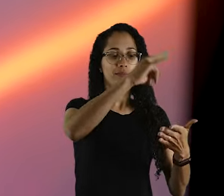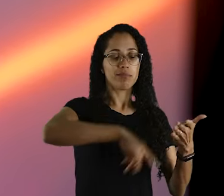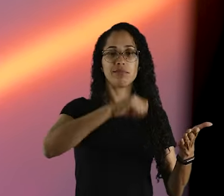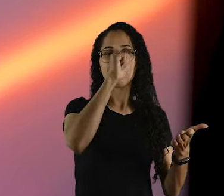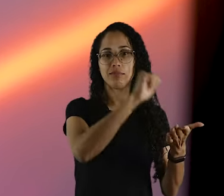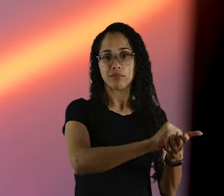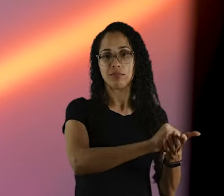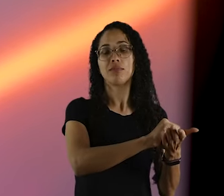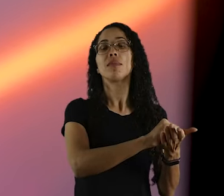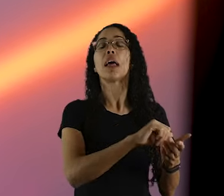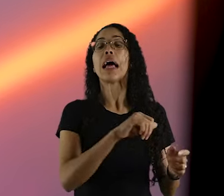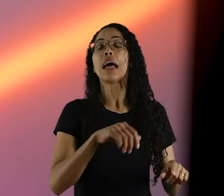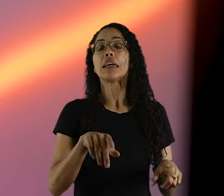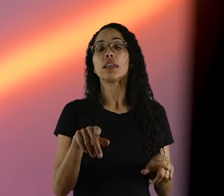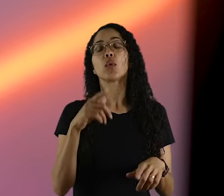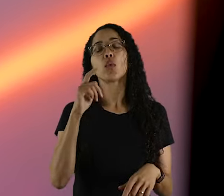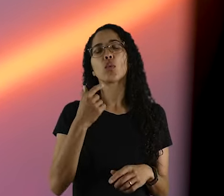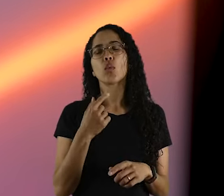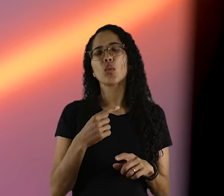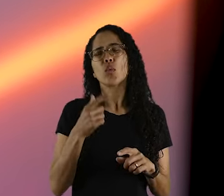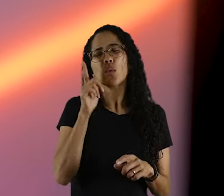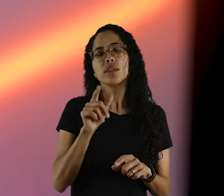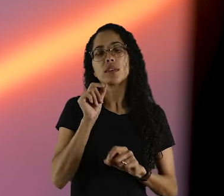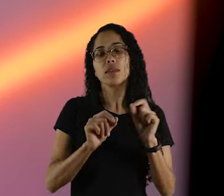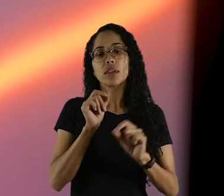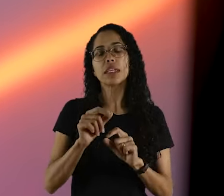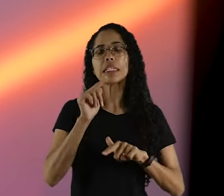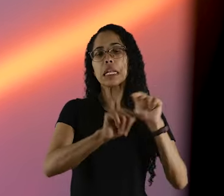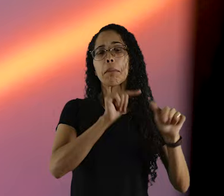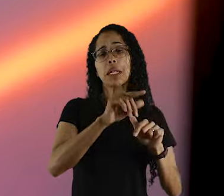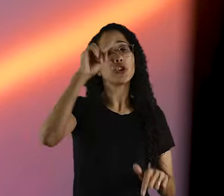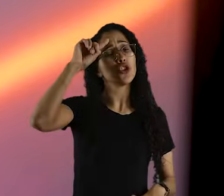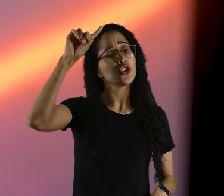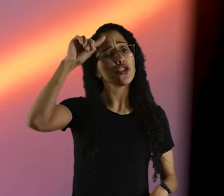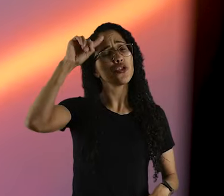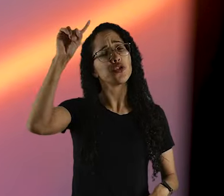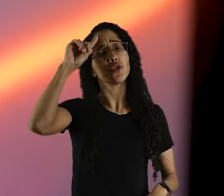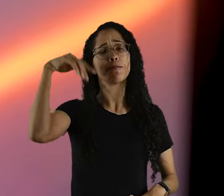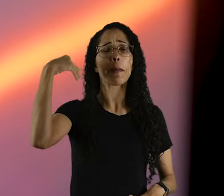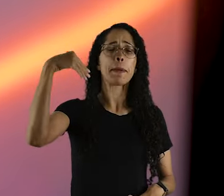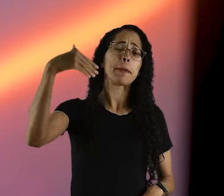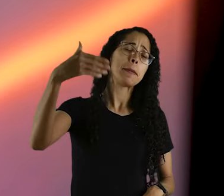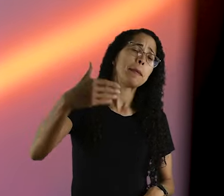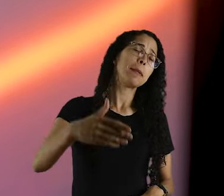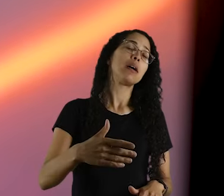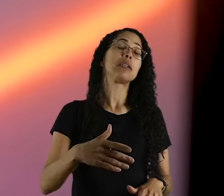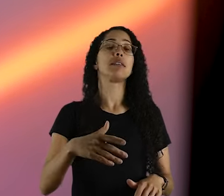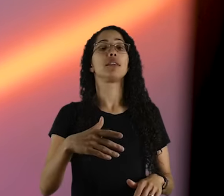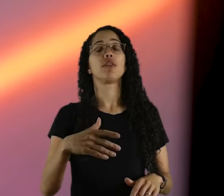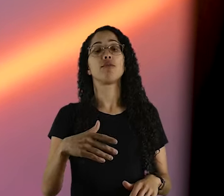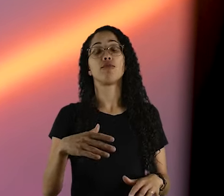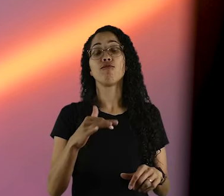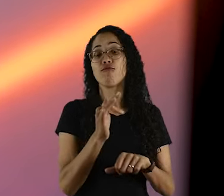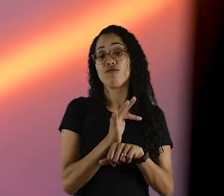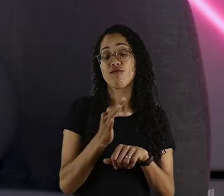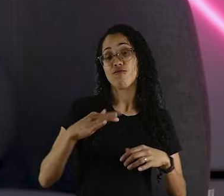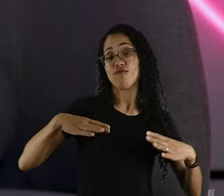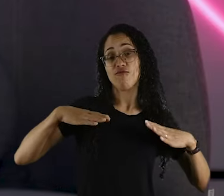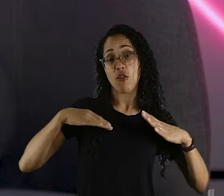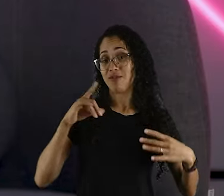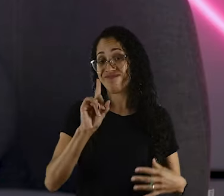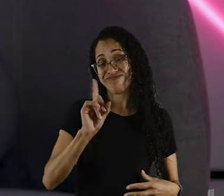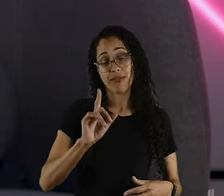recebia R$300 só por mês. E eu trabalhava todos os dias. Todos os dias mesmo. Domingo a domingo. Sabe? De 7 da manhã às 6 da noite.